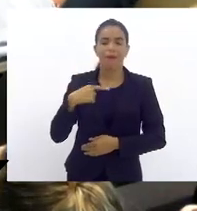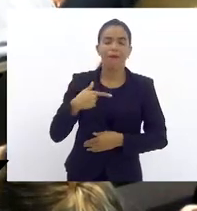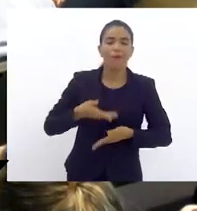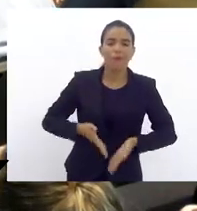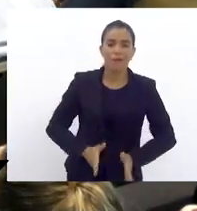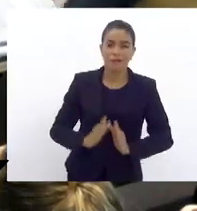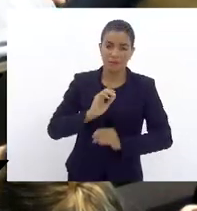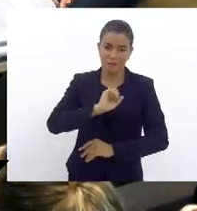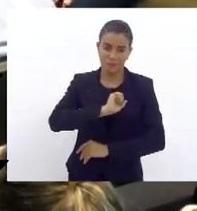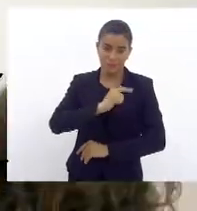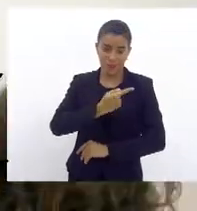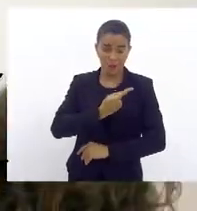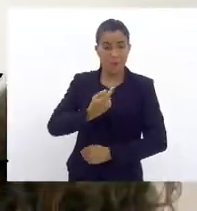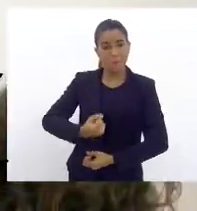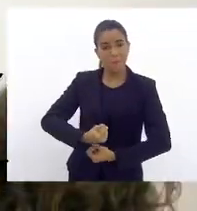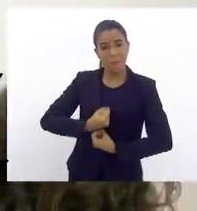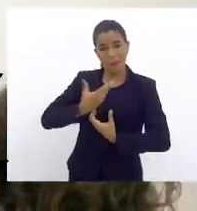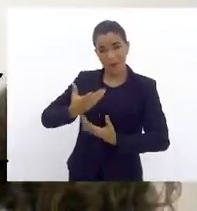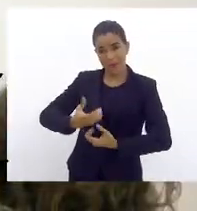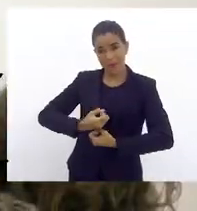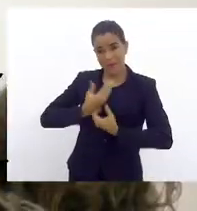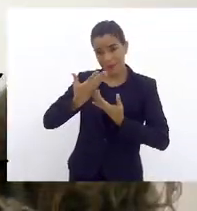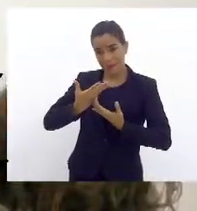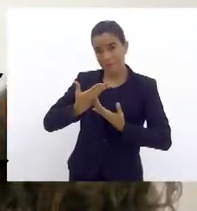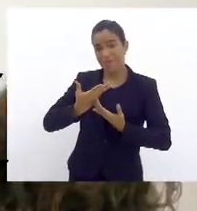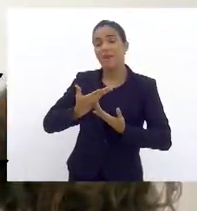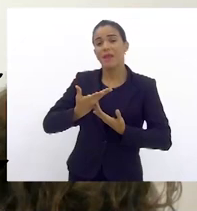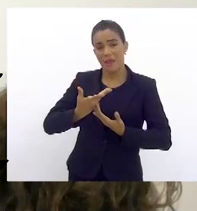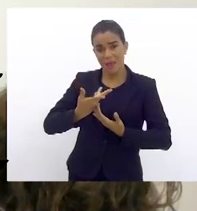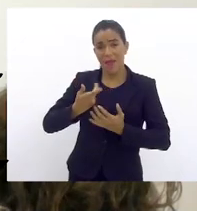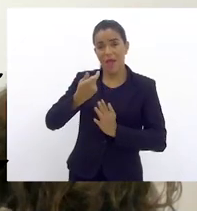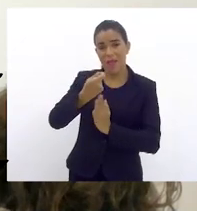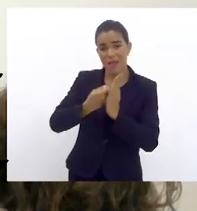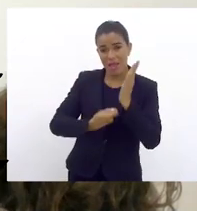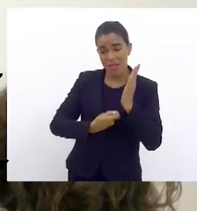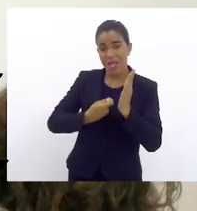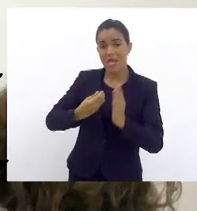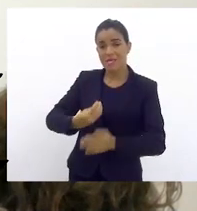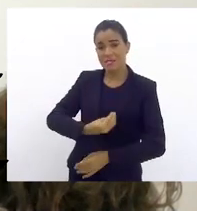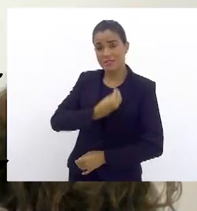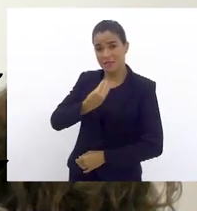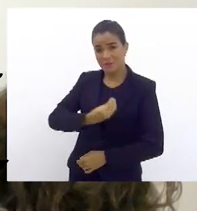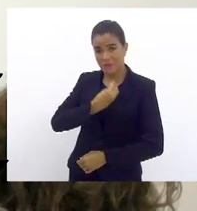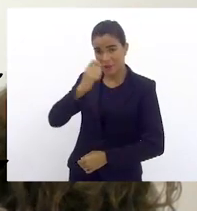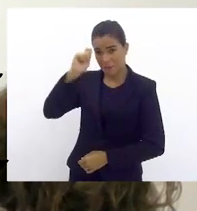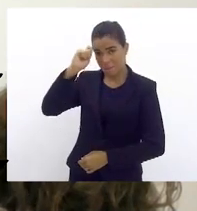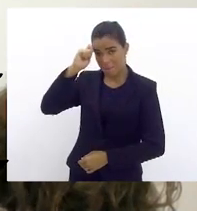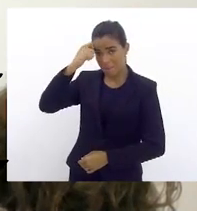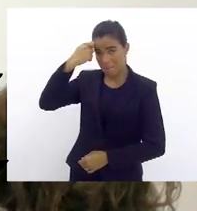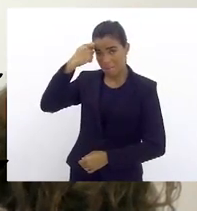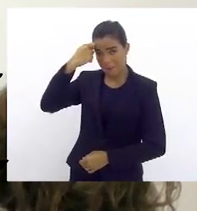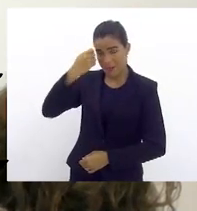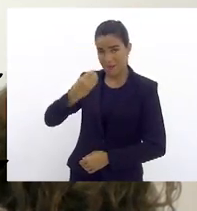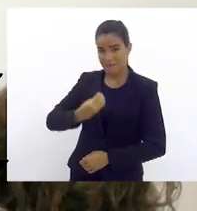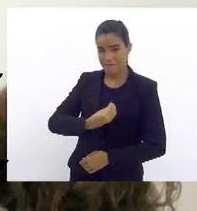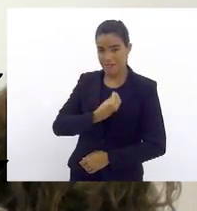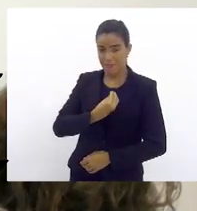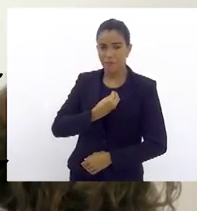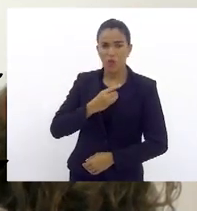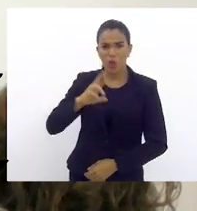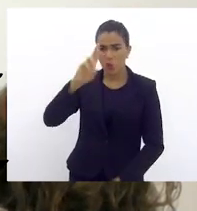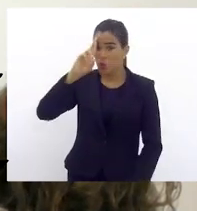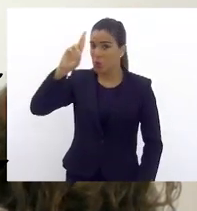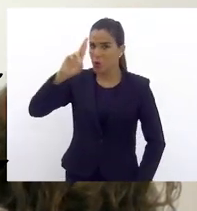e poeta e a minha escrita é escrevevivência e preto gueixa dono da rua